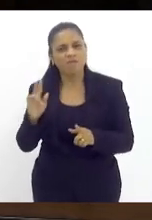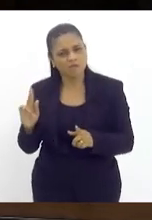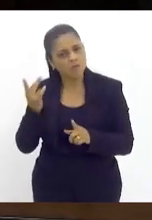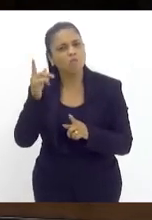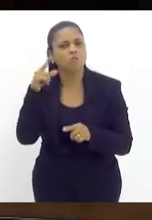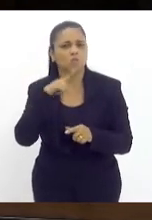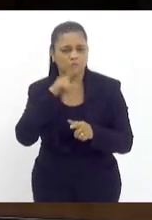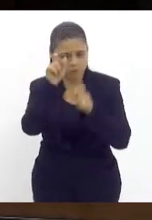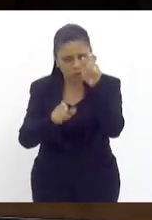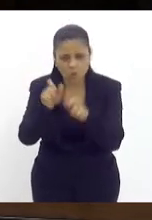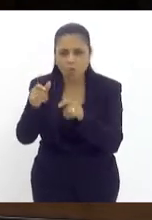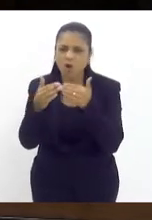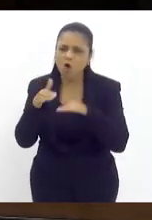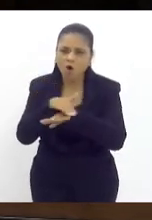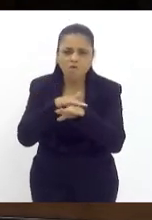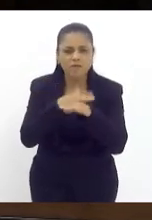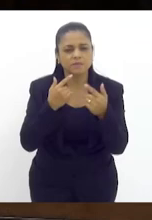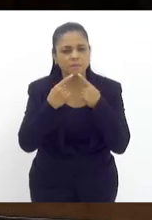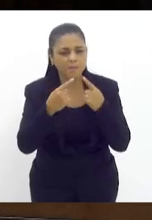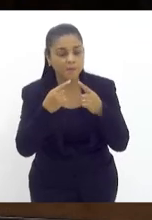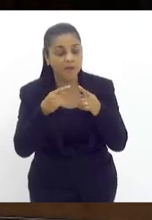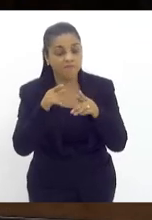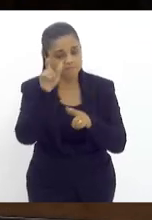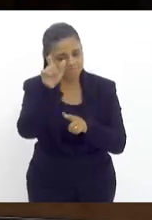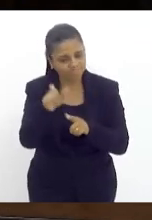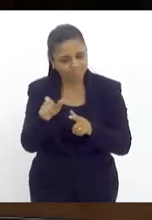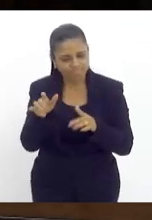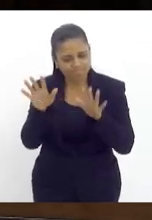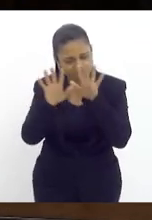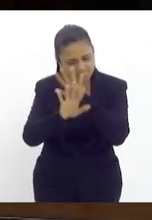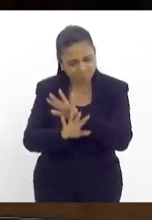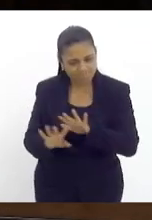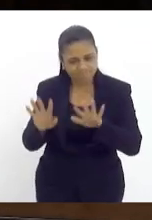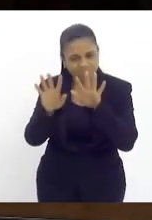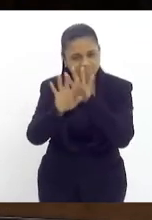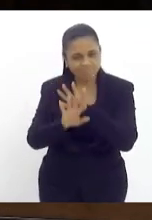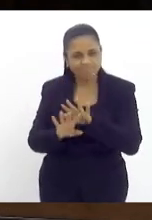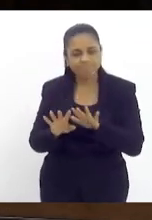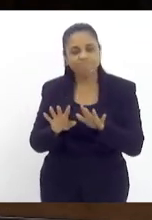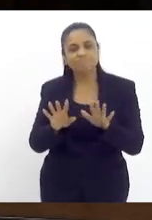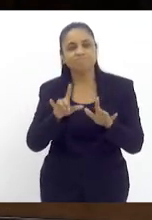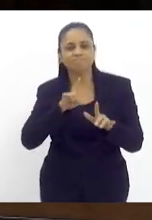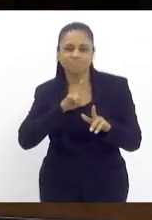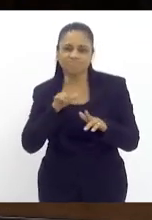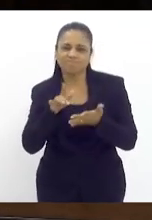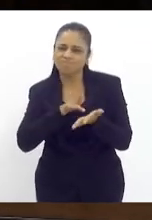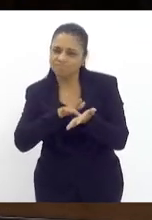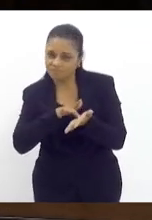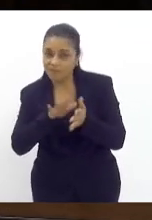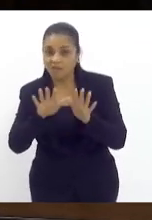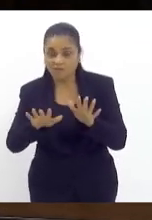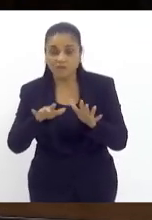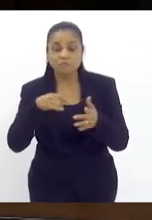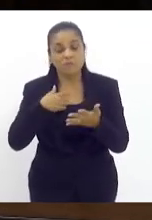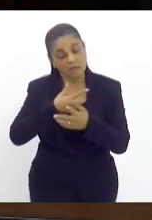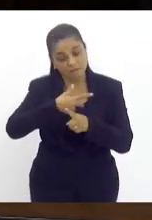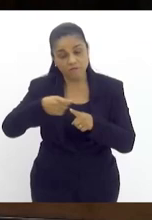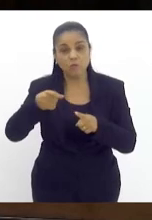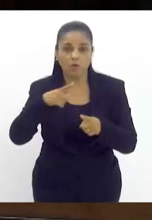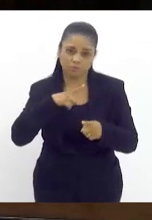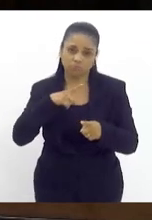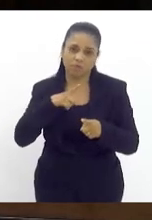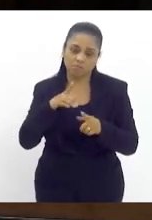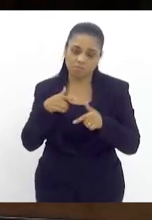embora muitas vezes elas queiram aparentar, porque por uma razão e outra, tal. Ok, né? E a vitória está aí,